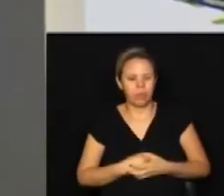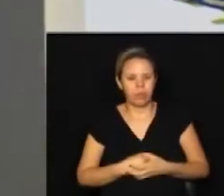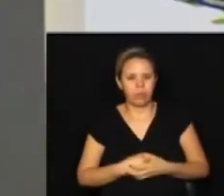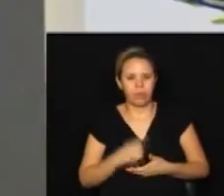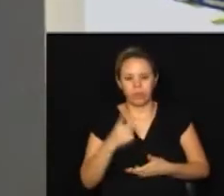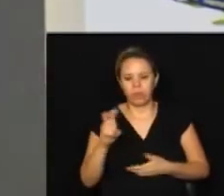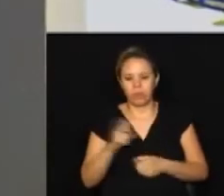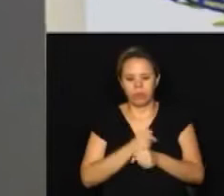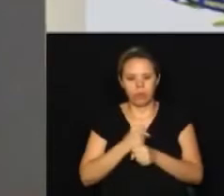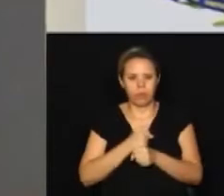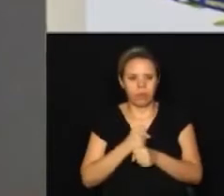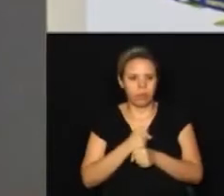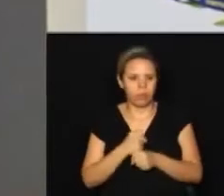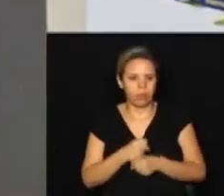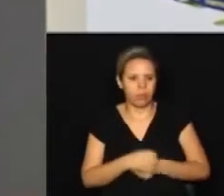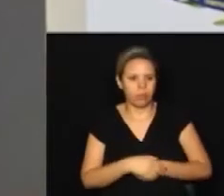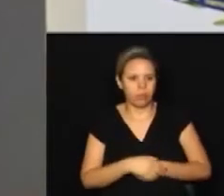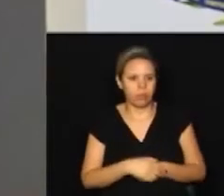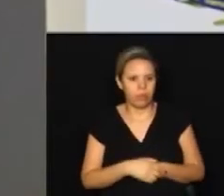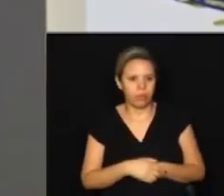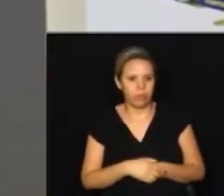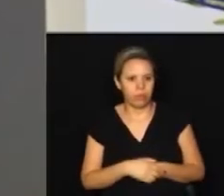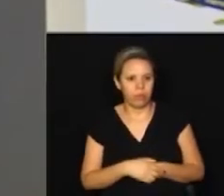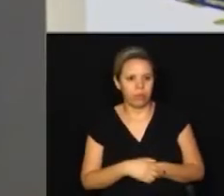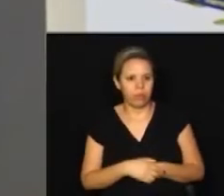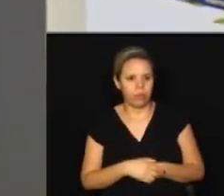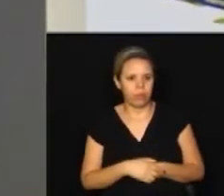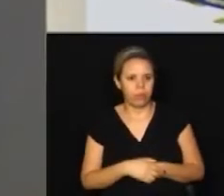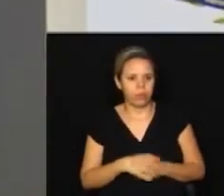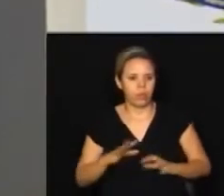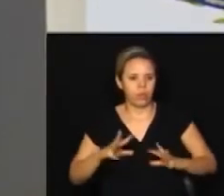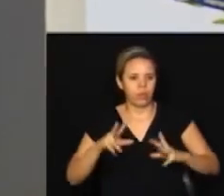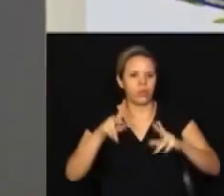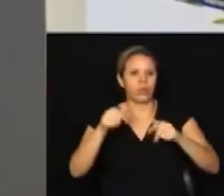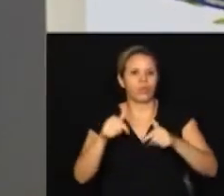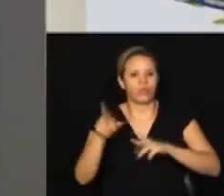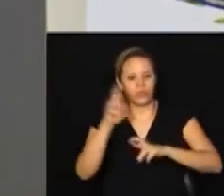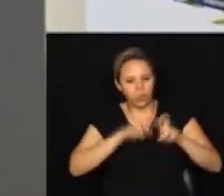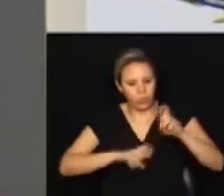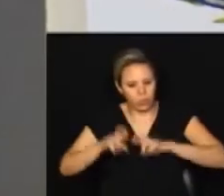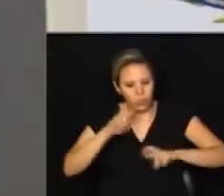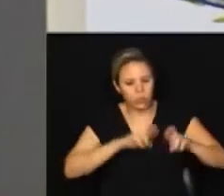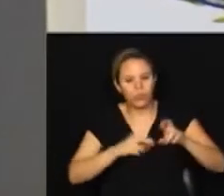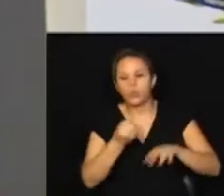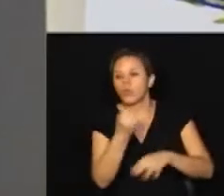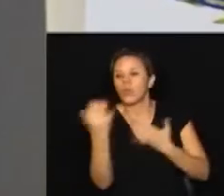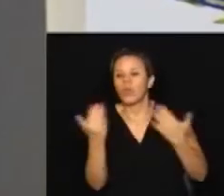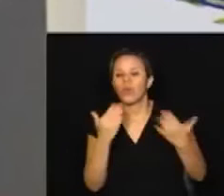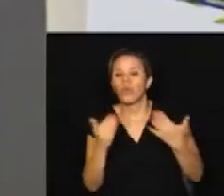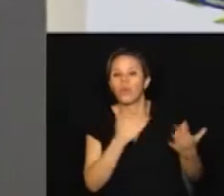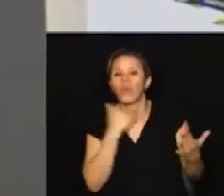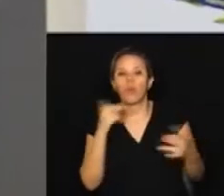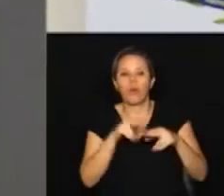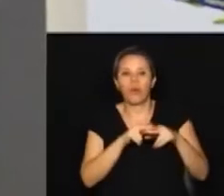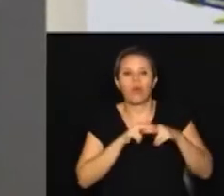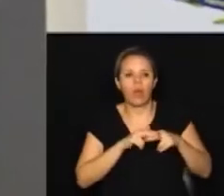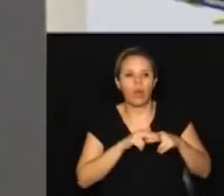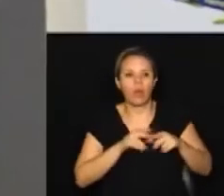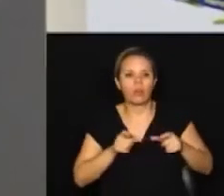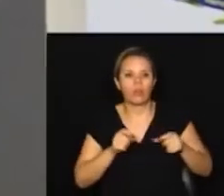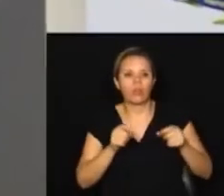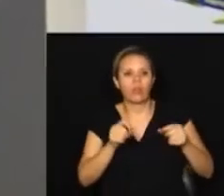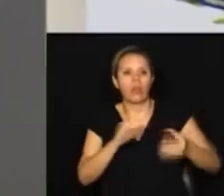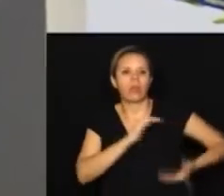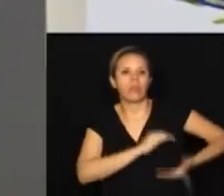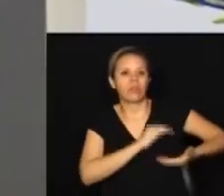últimos 15 anos de toda a incidência, prevalência e mortalidade do câncer de mama. E o que nós